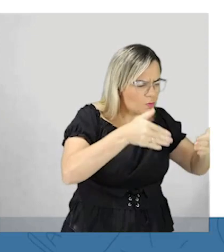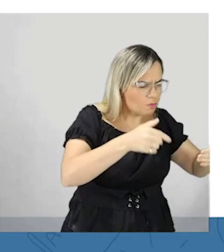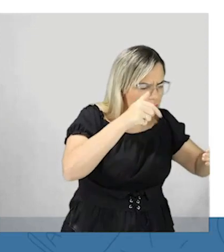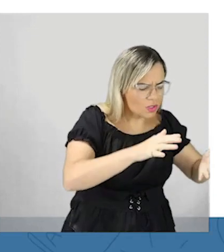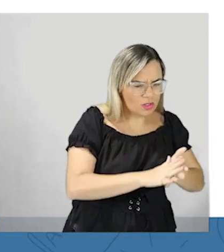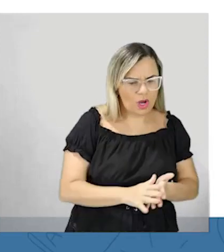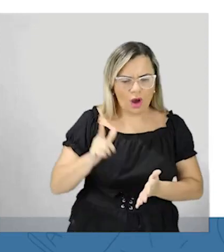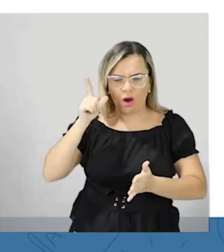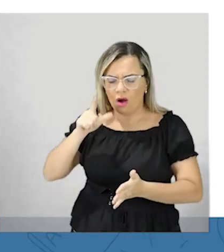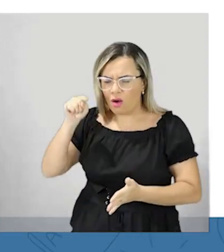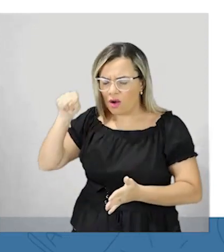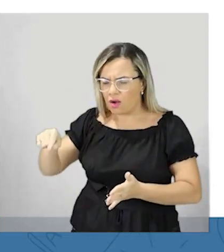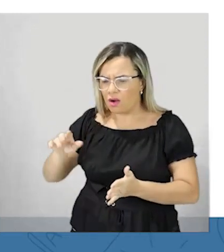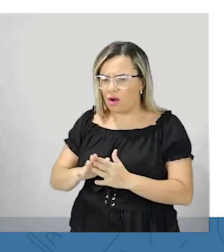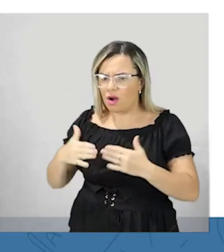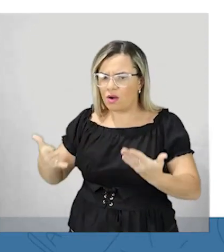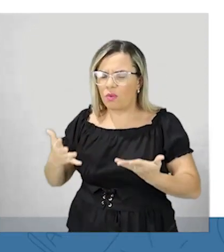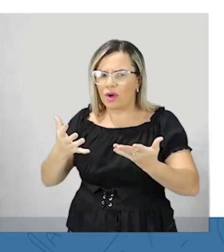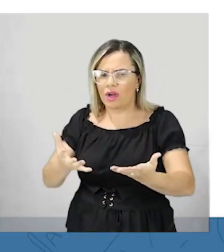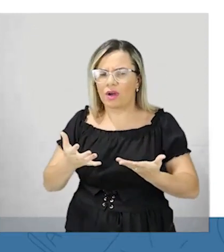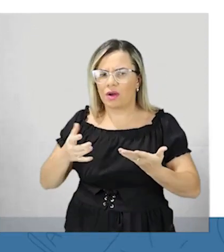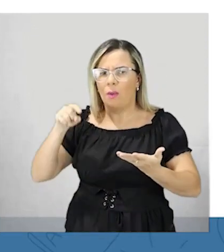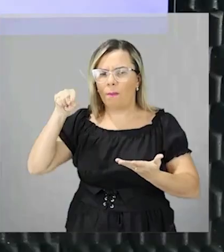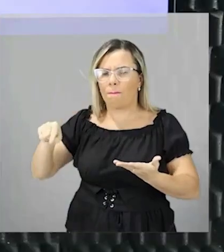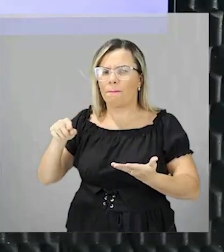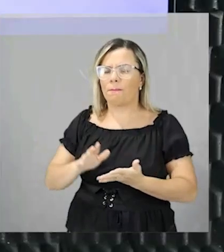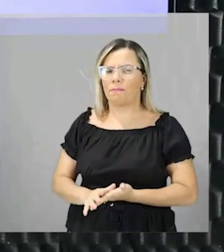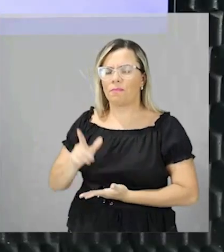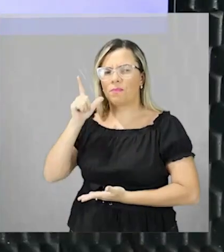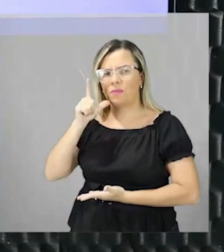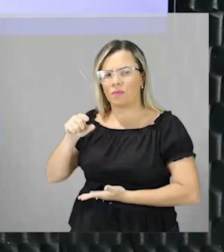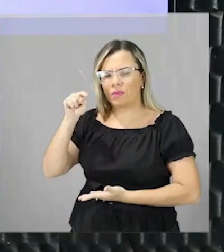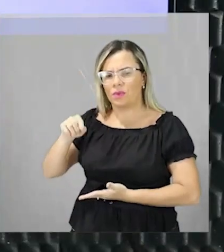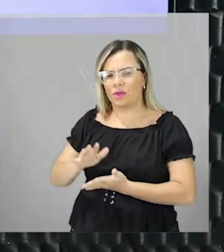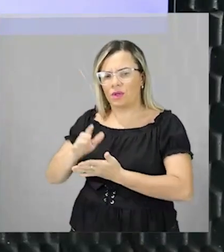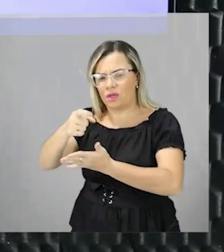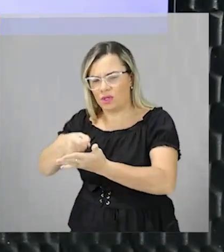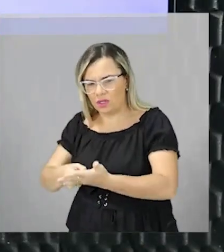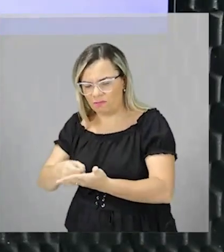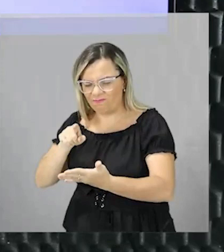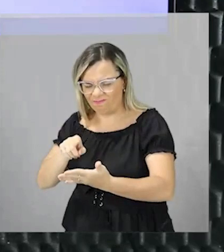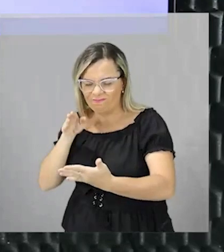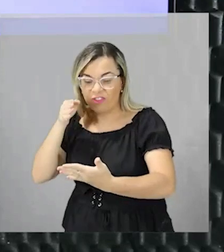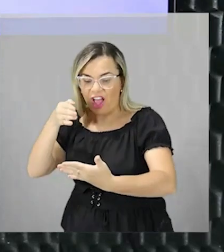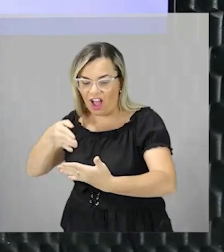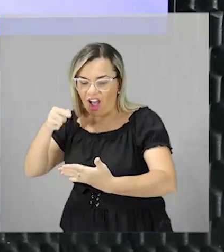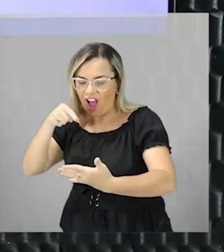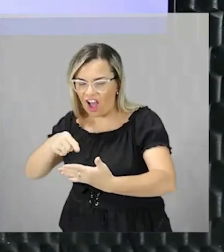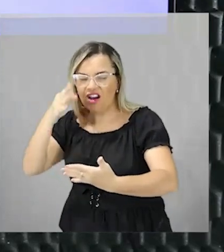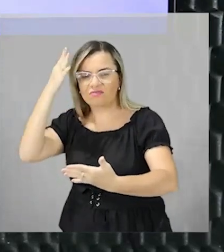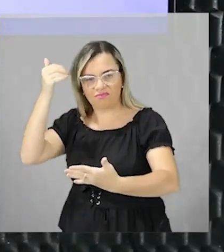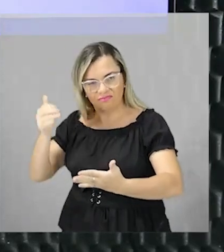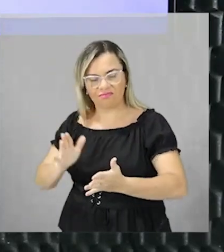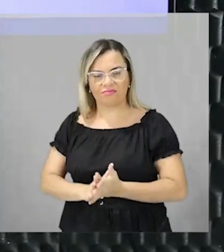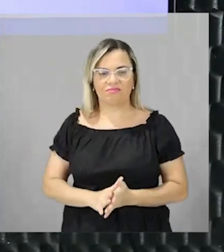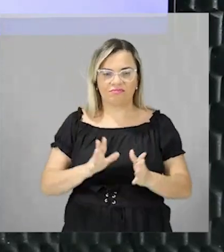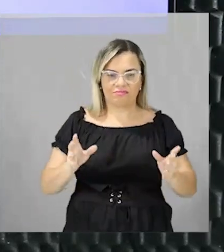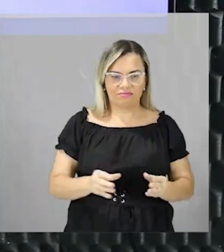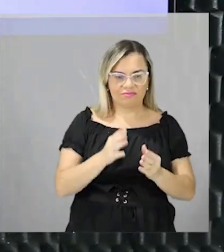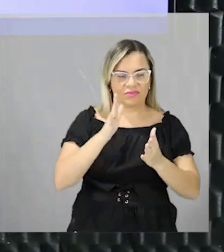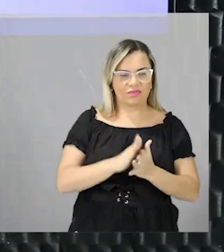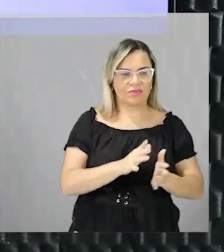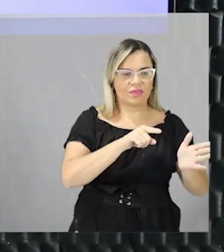você consegue identificar de fato o que a questão quer e você consegue ir para o texto mais direcionado. Fechou? Então, bora lá para o